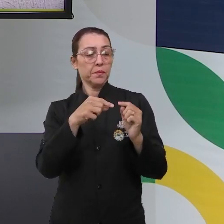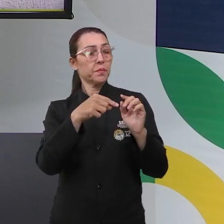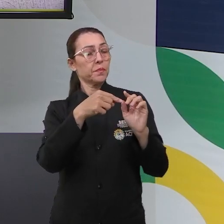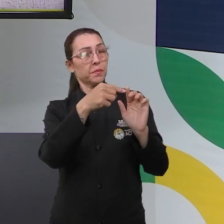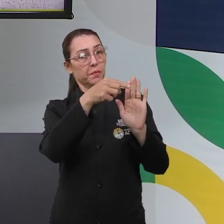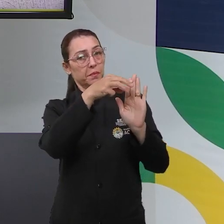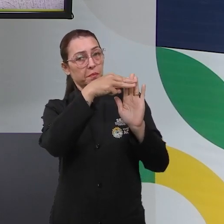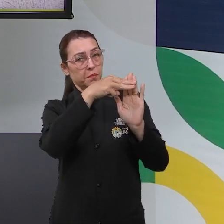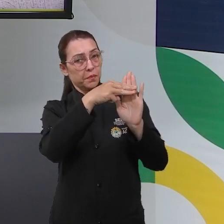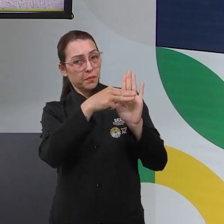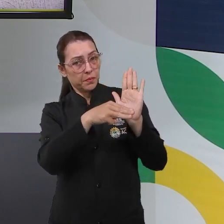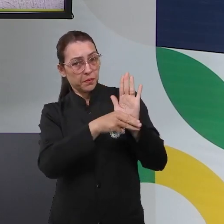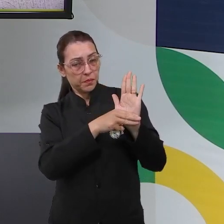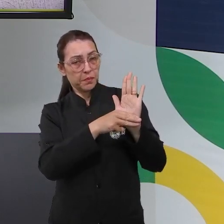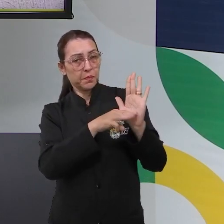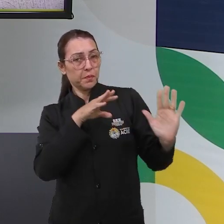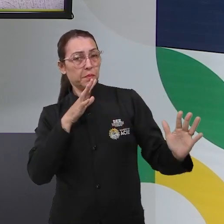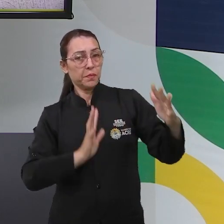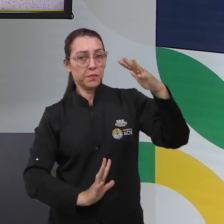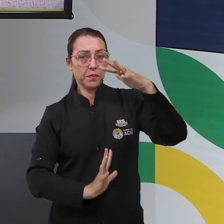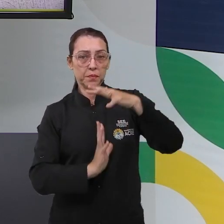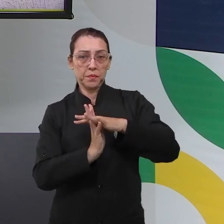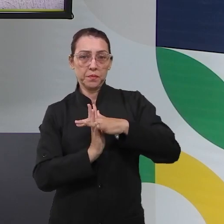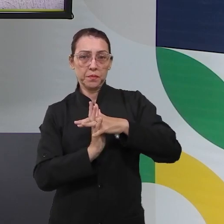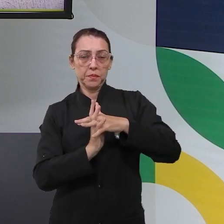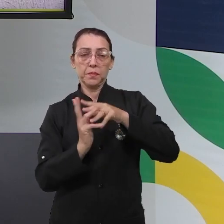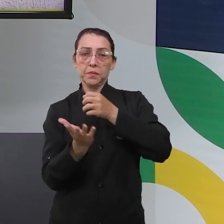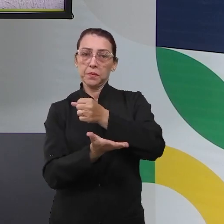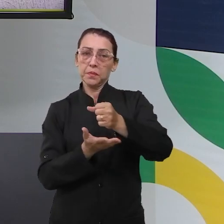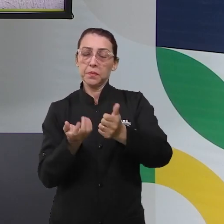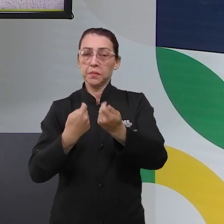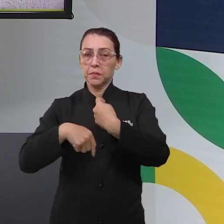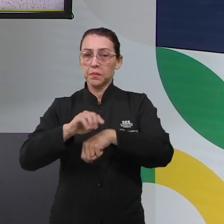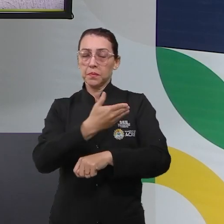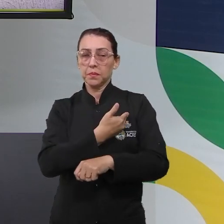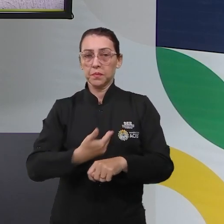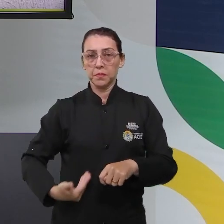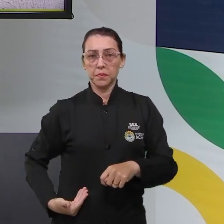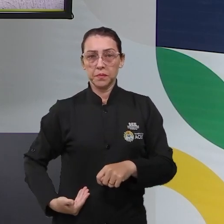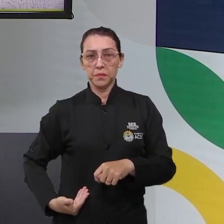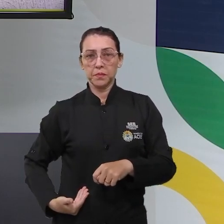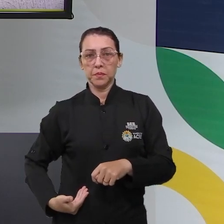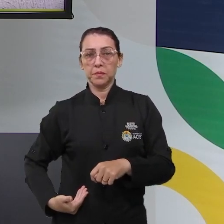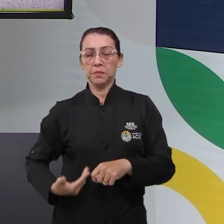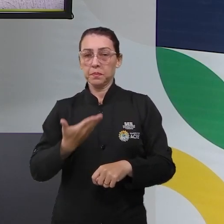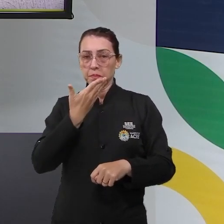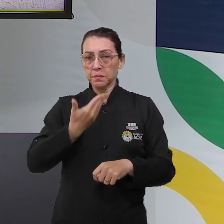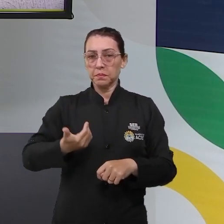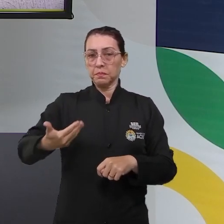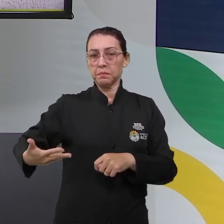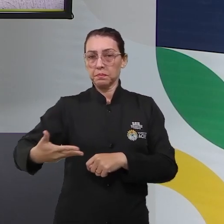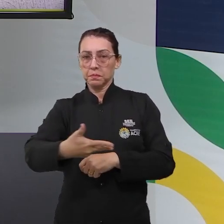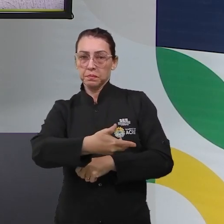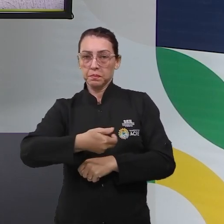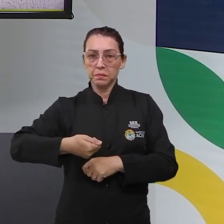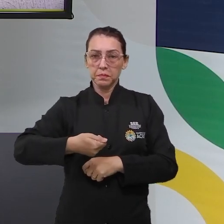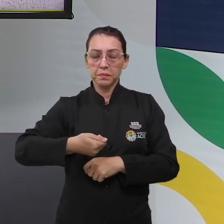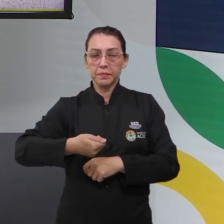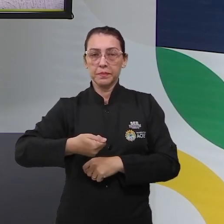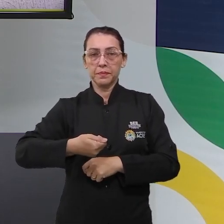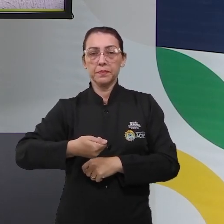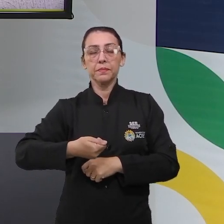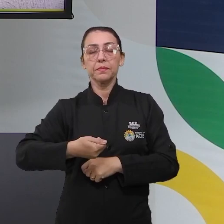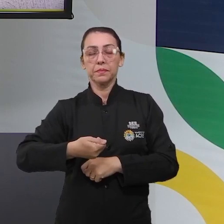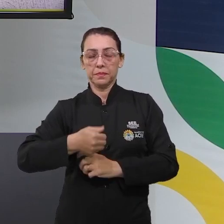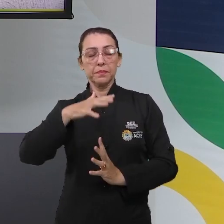metas. Ela está atrelada àquele princípio da administração pública que se chama eficiência. Então, a eficiência,